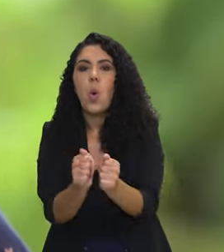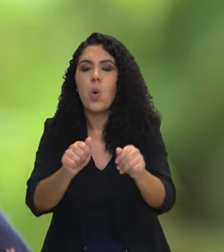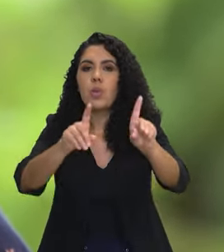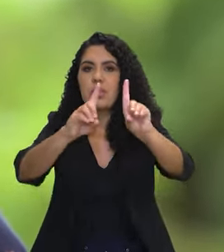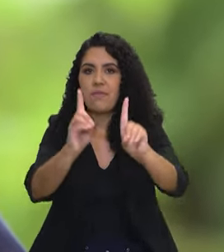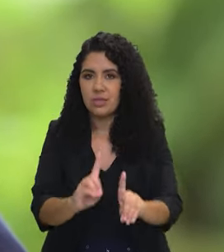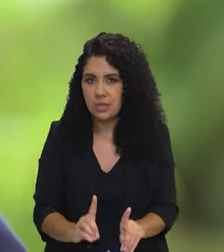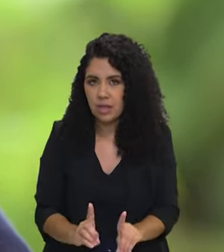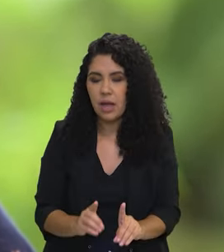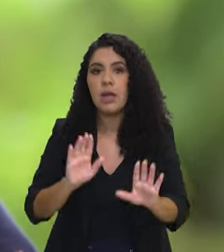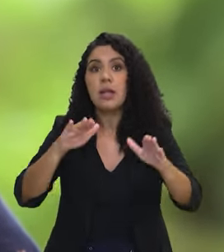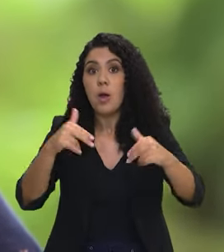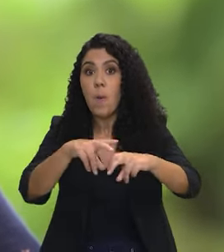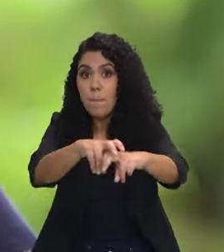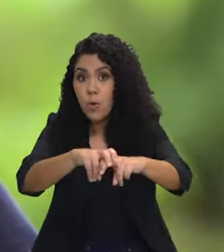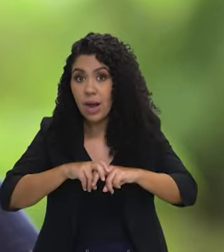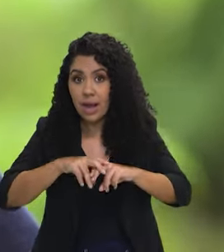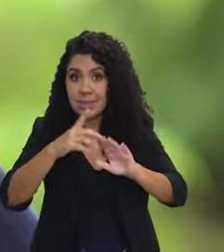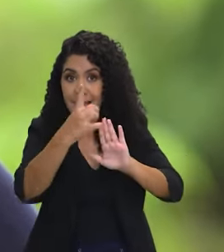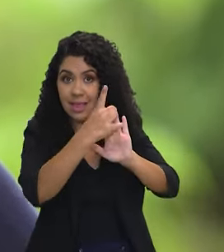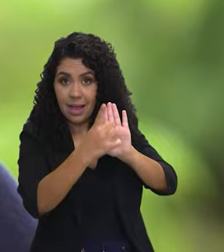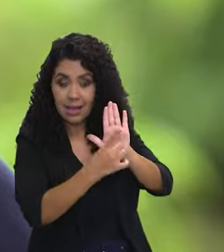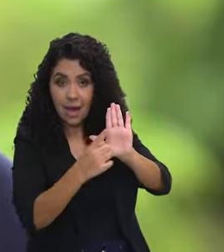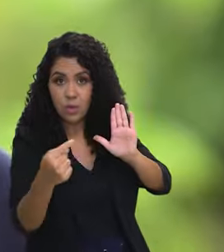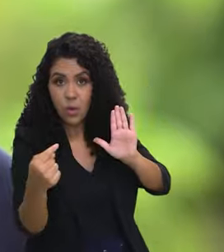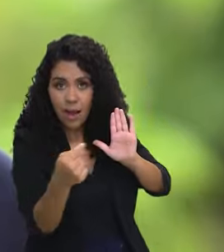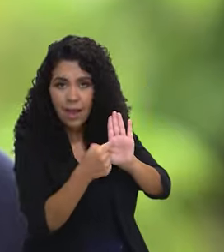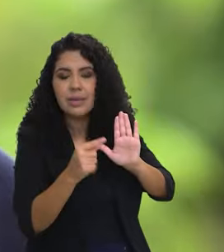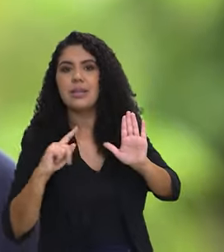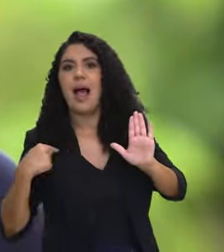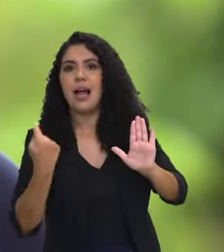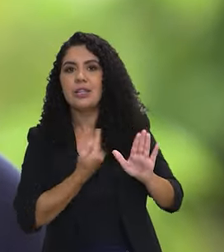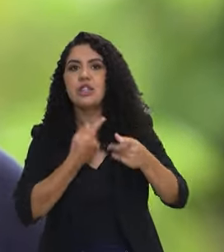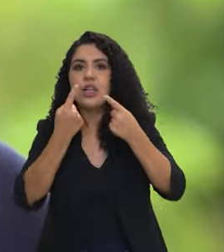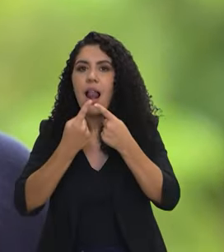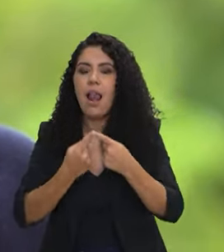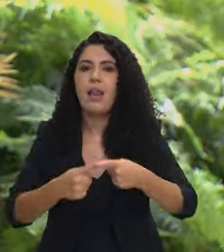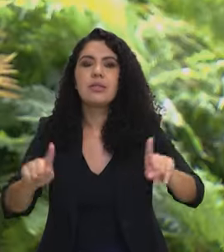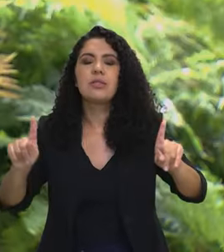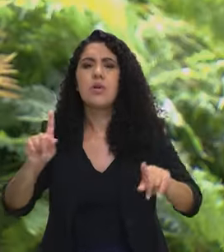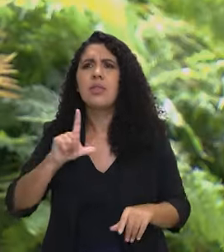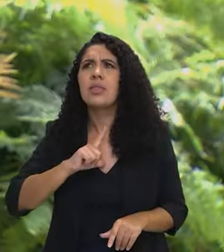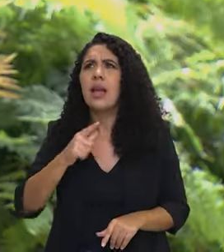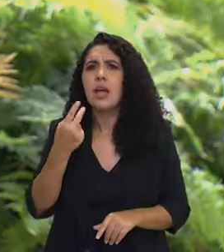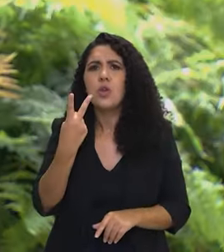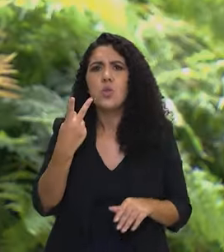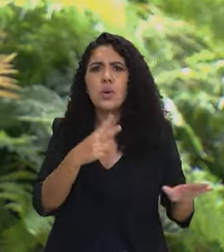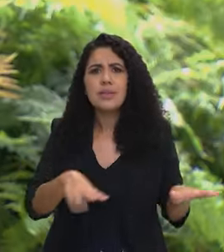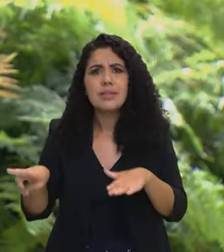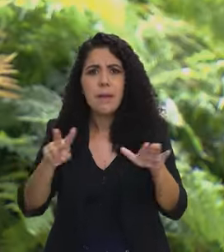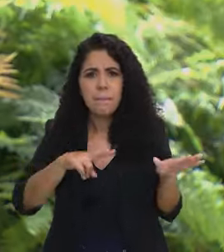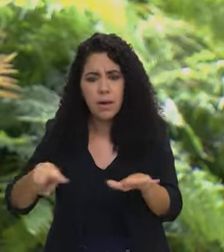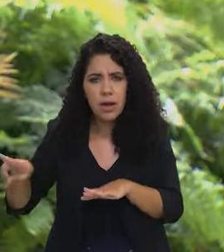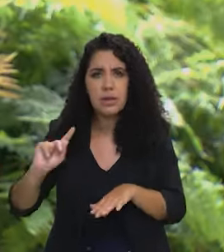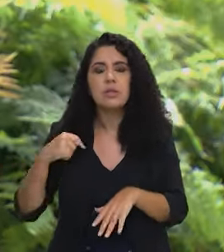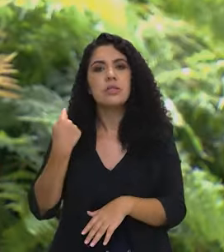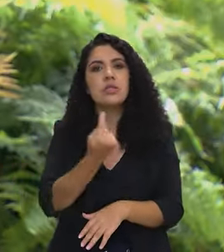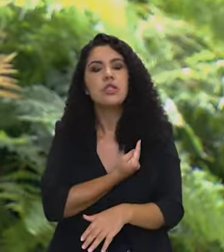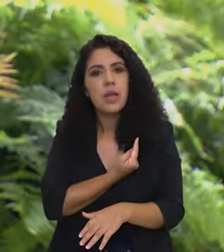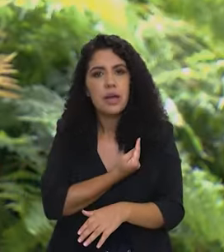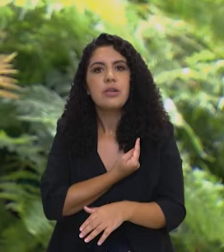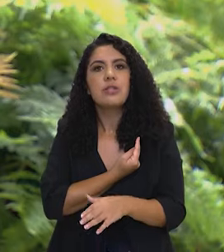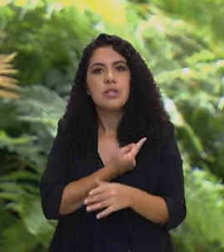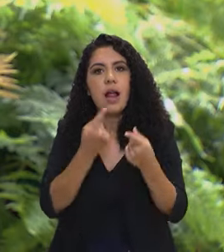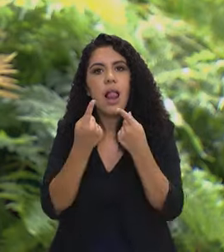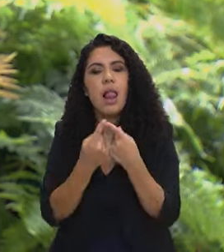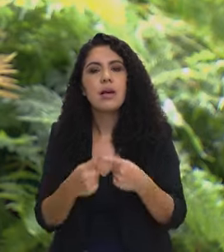Então, a gente, a partir desse decreto, está lançando justamente agora, né, acho que tem umas 2 semanas, um processo muito amplo de